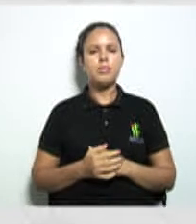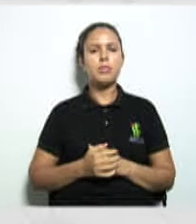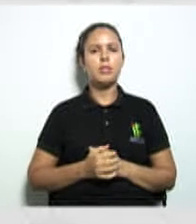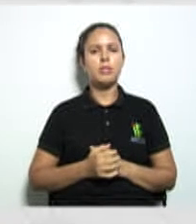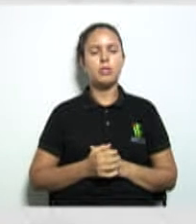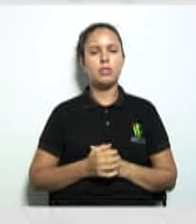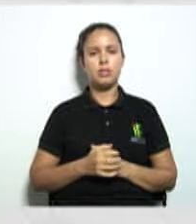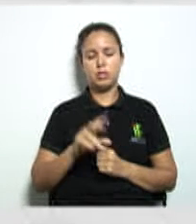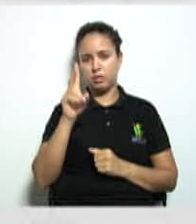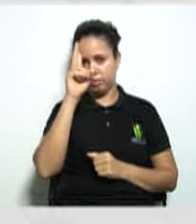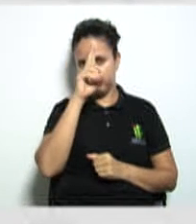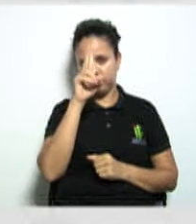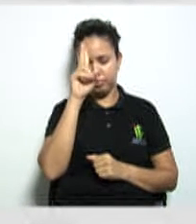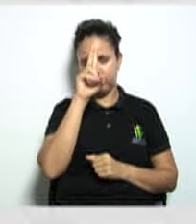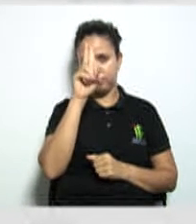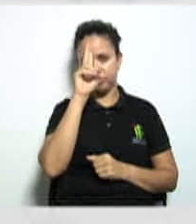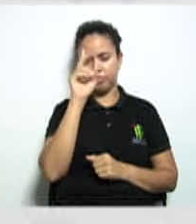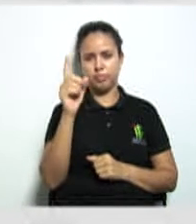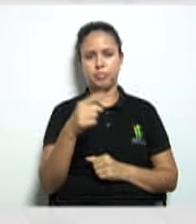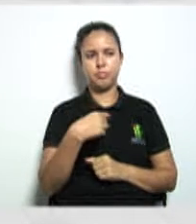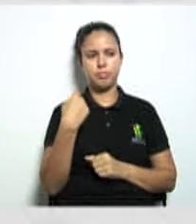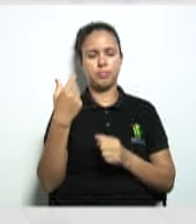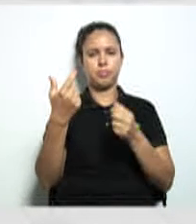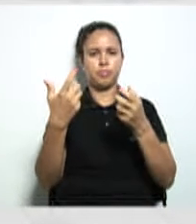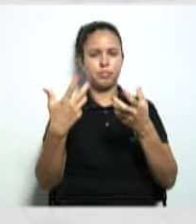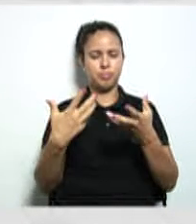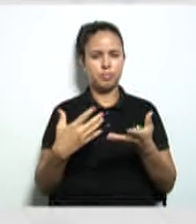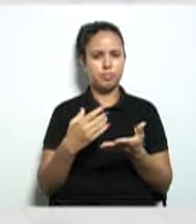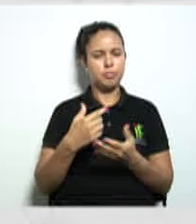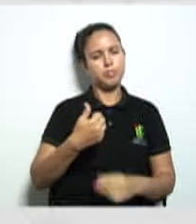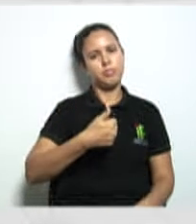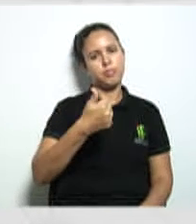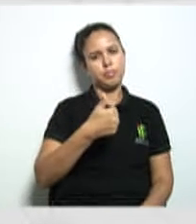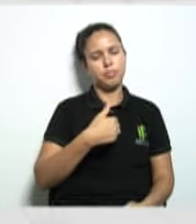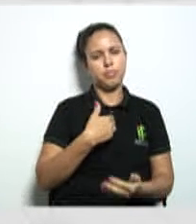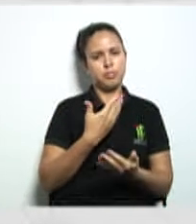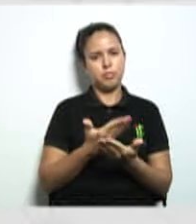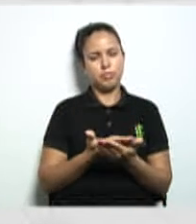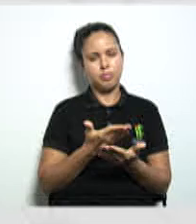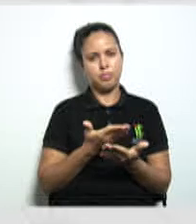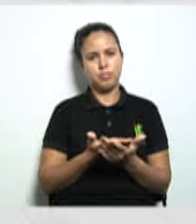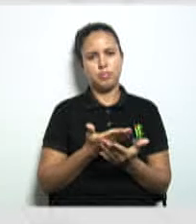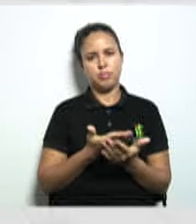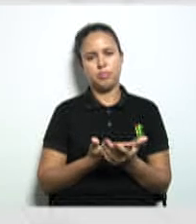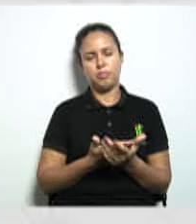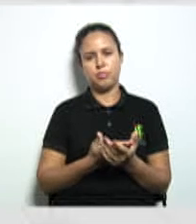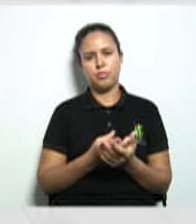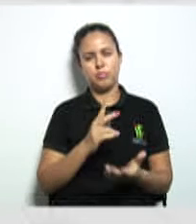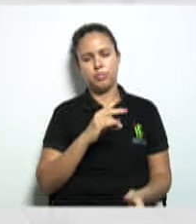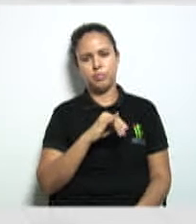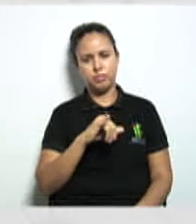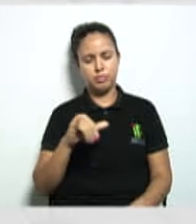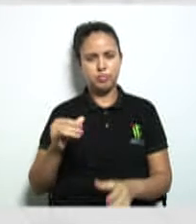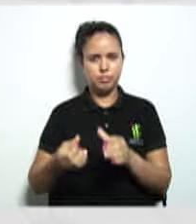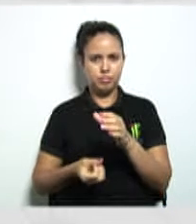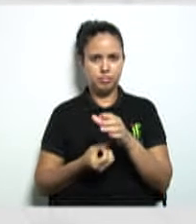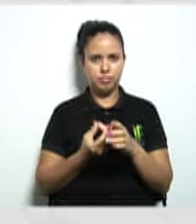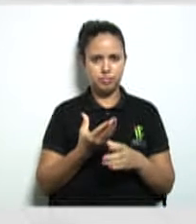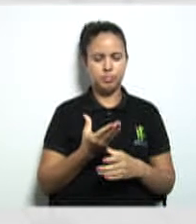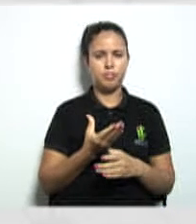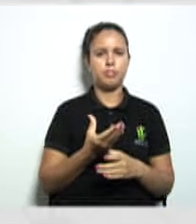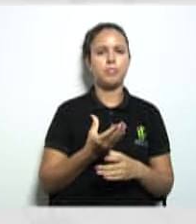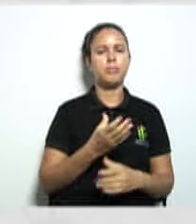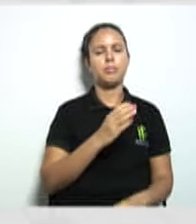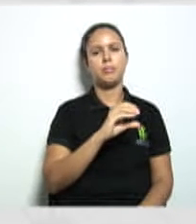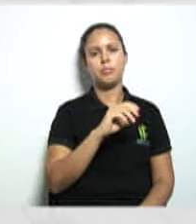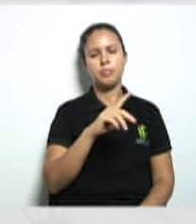lembram quando nós falamos lá nos inícios, nas nossas primeiras aulas, que quando se vai criar uma cooperativa, tem